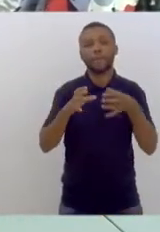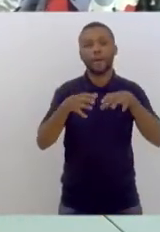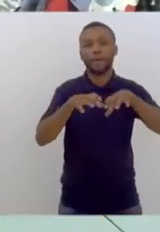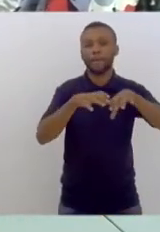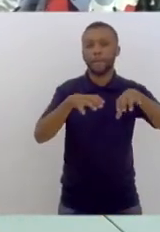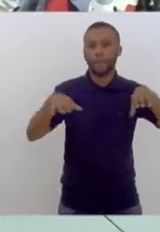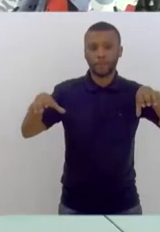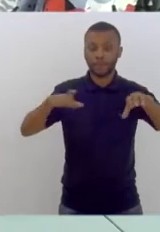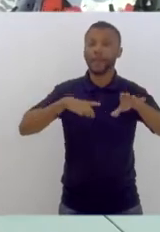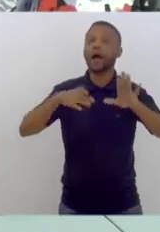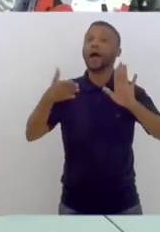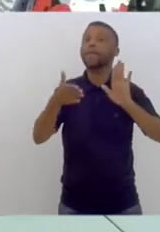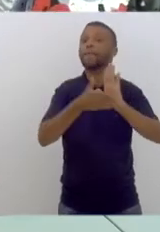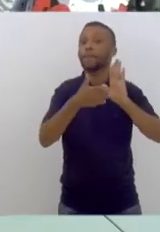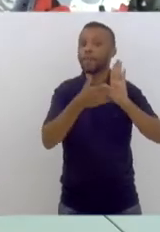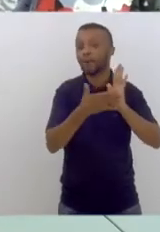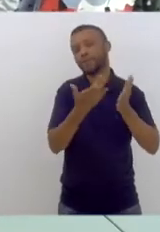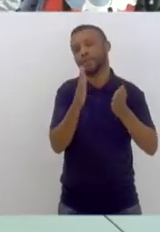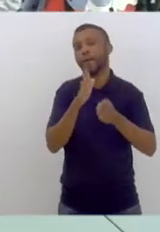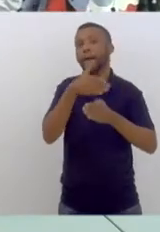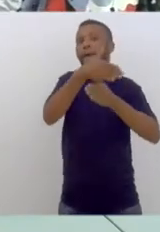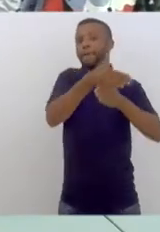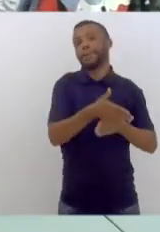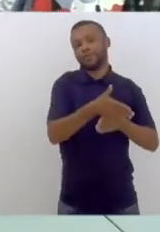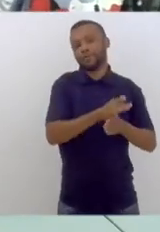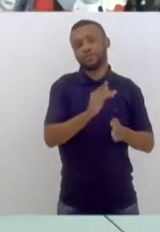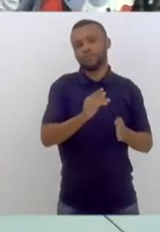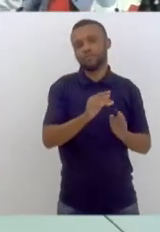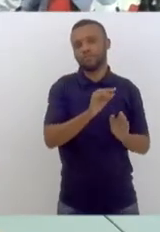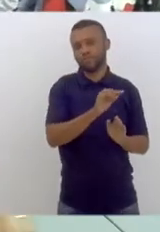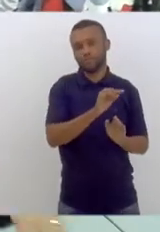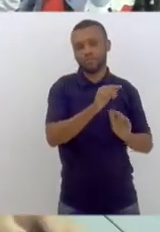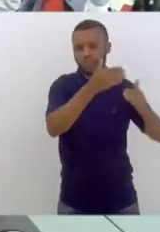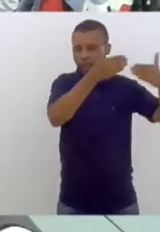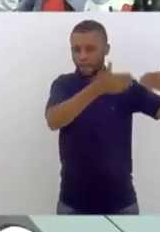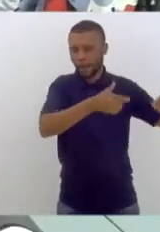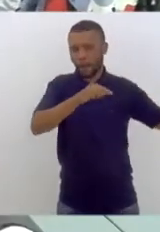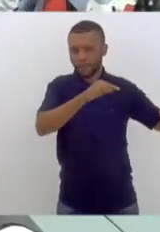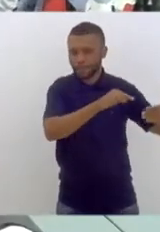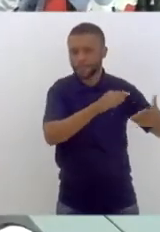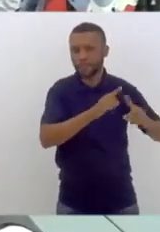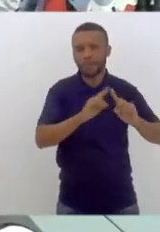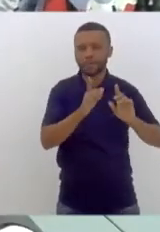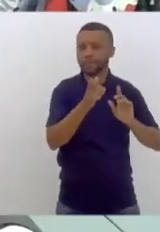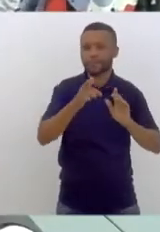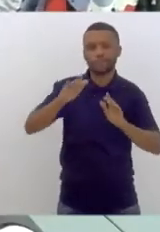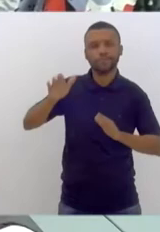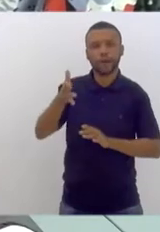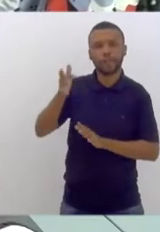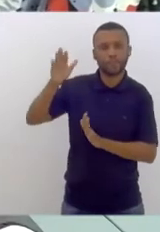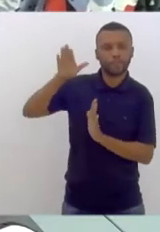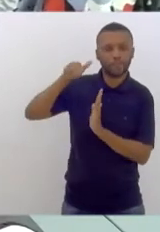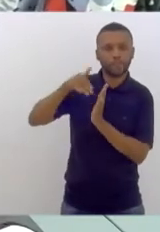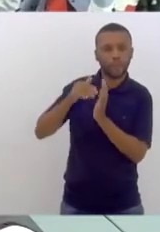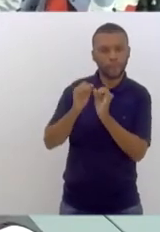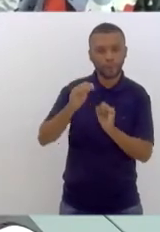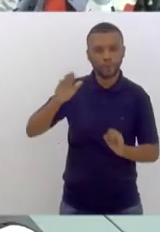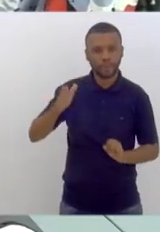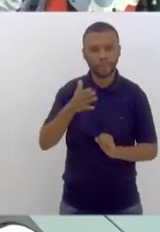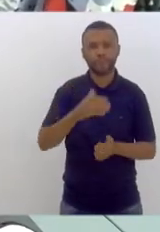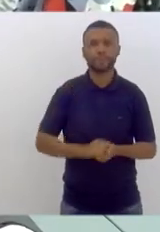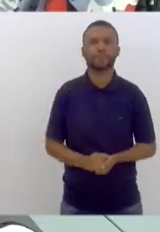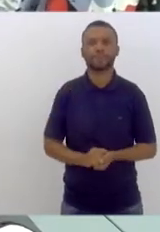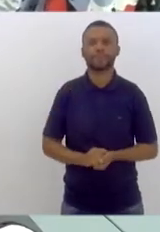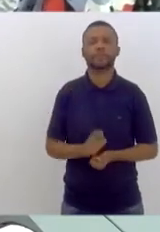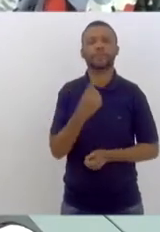ter uma proposta de pesos dentro daquilo ali de quanto ficaria. Só passa para o último, só para uma questão, pode passar aí? A gente só